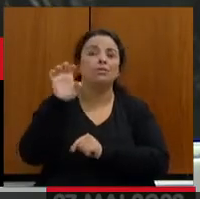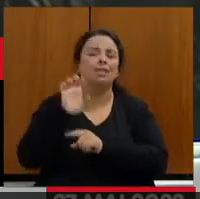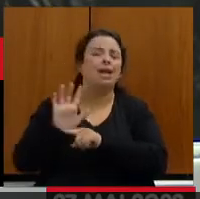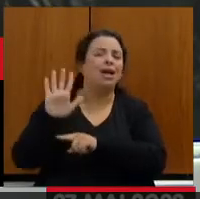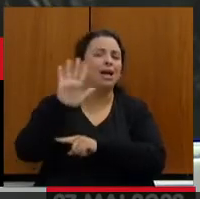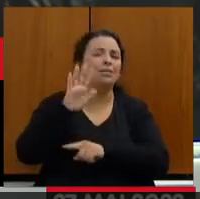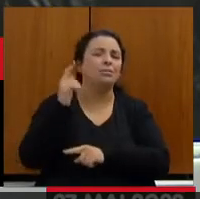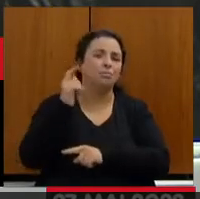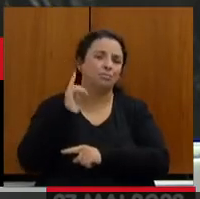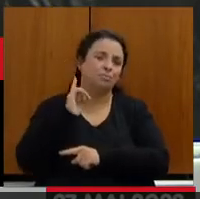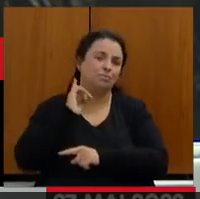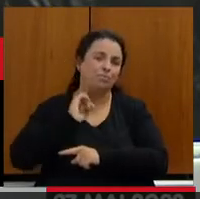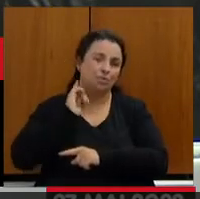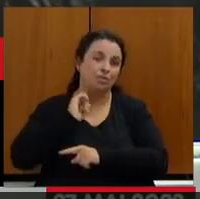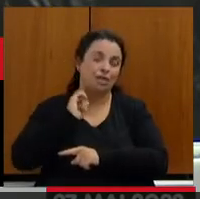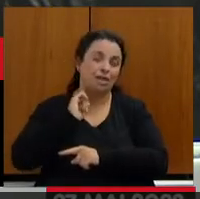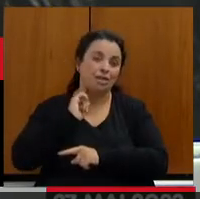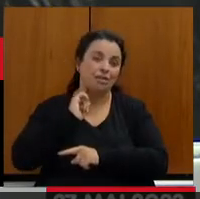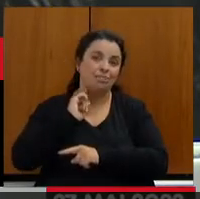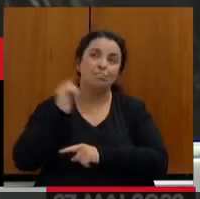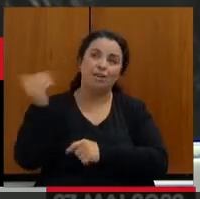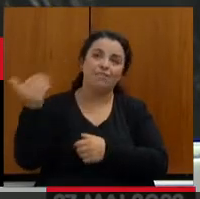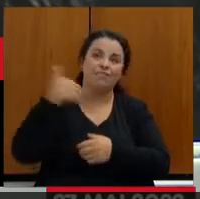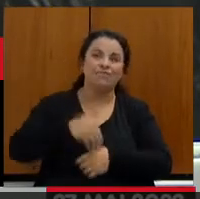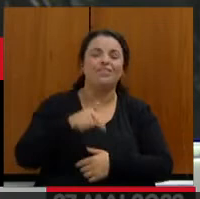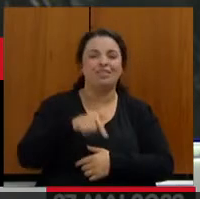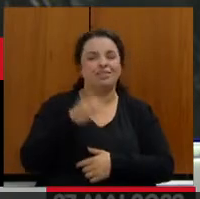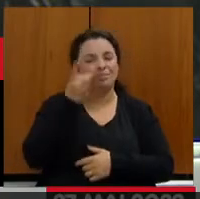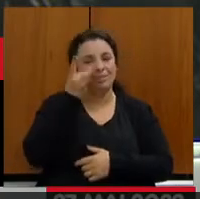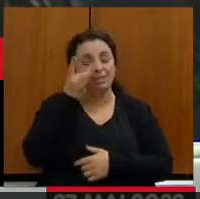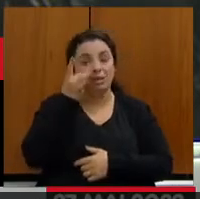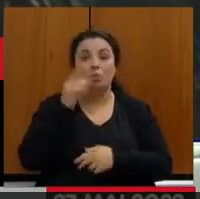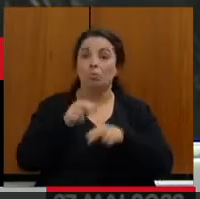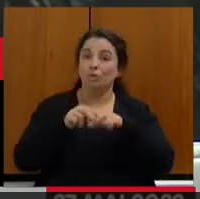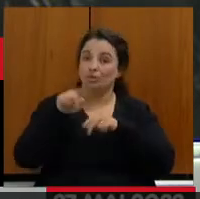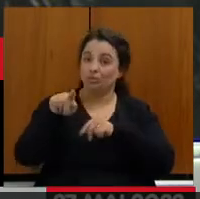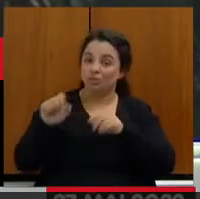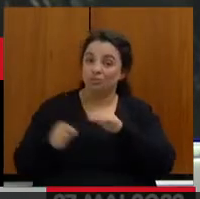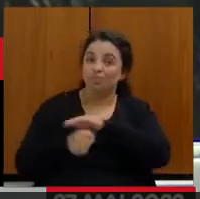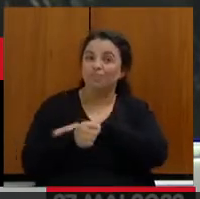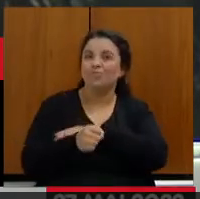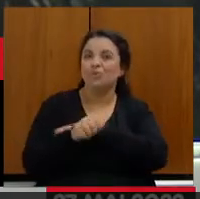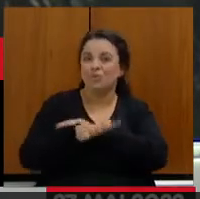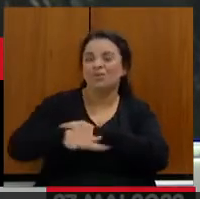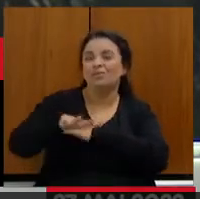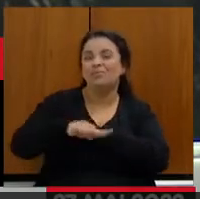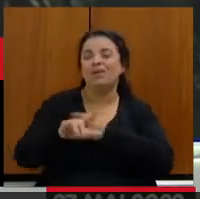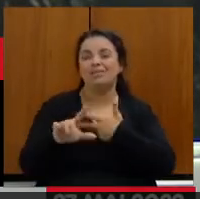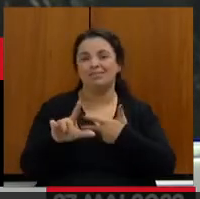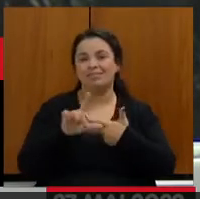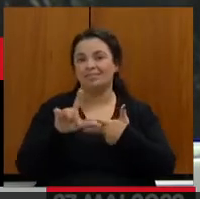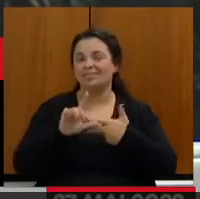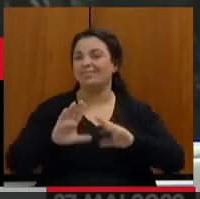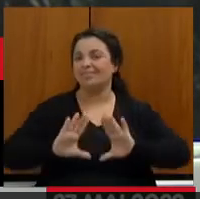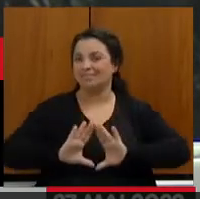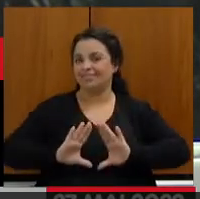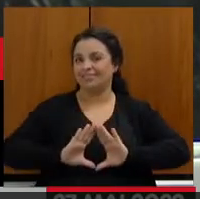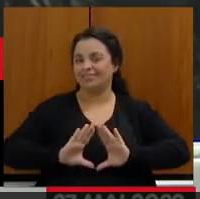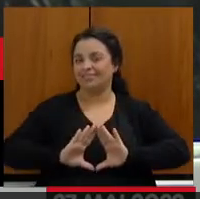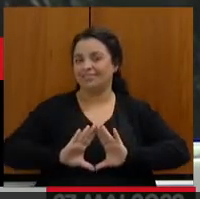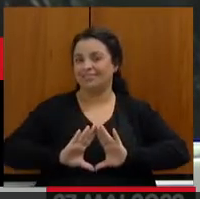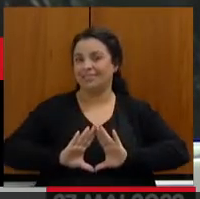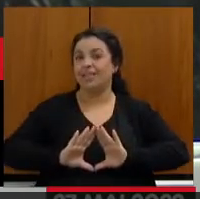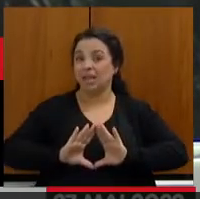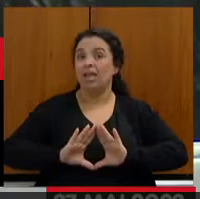diversidades de mulheres para estarem aqui então vocês também ocupam o espaço da Assembleia Legislativa de Minas como eleitas